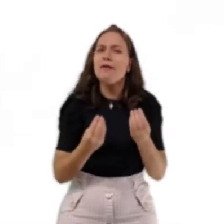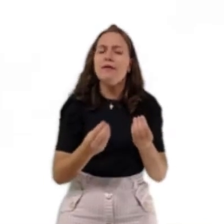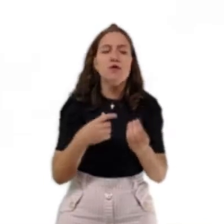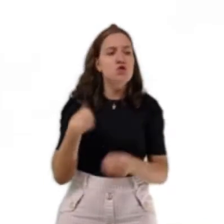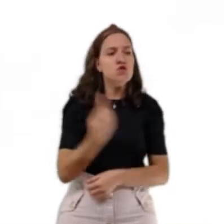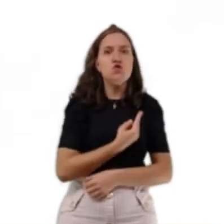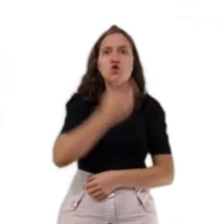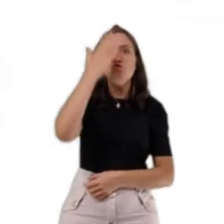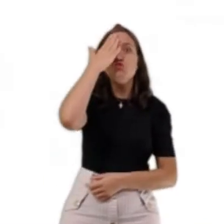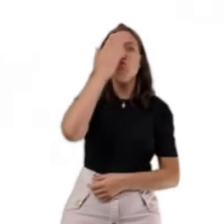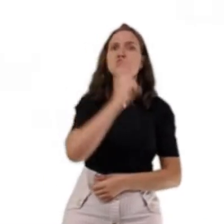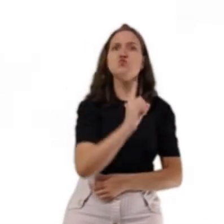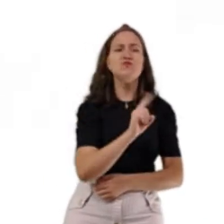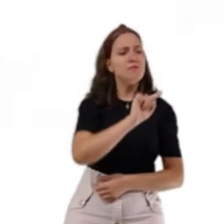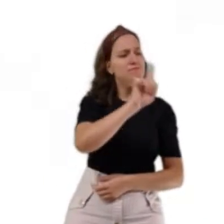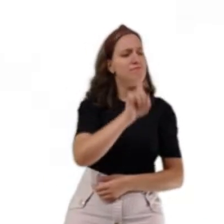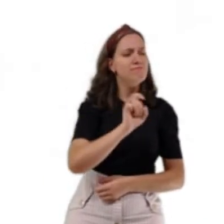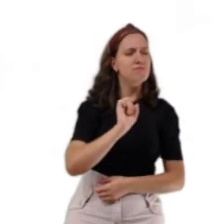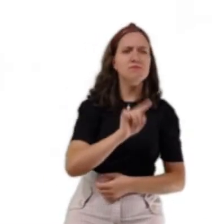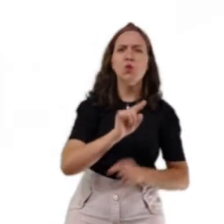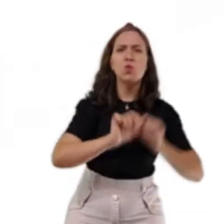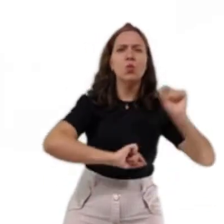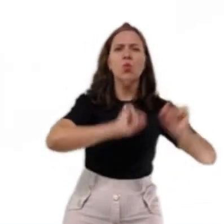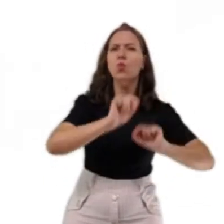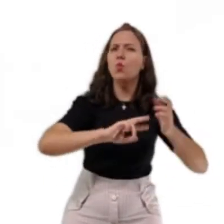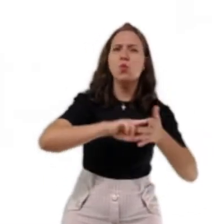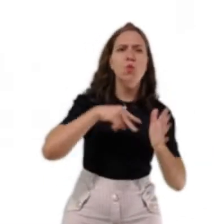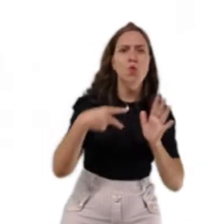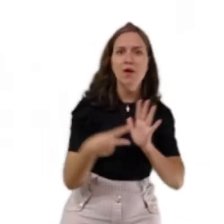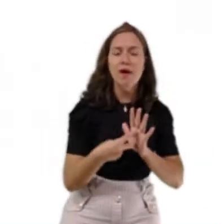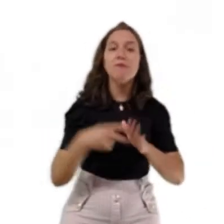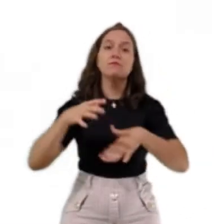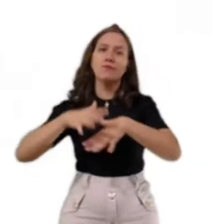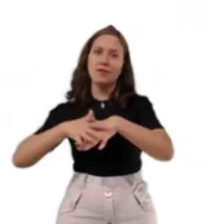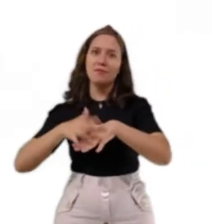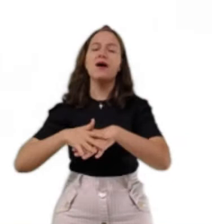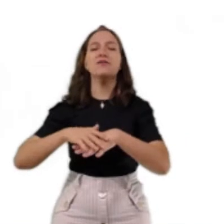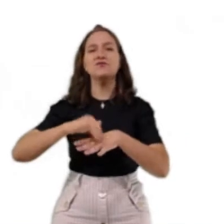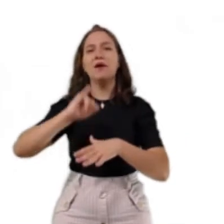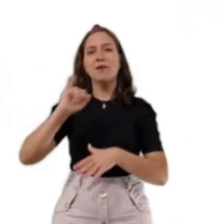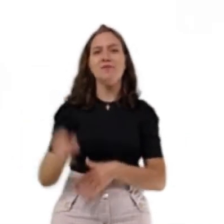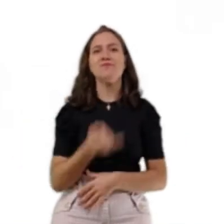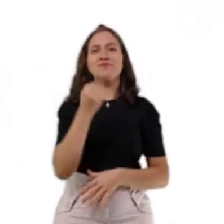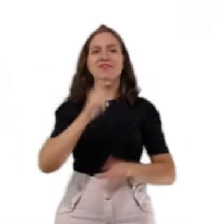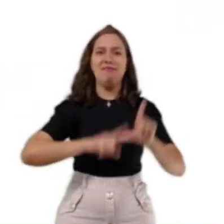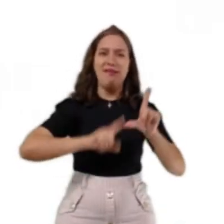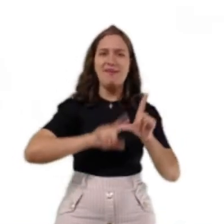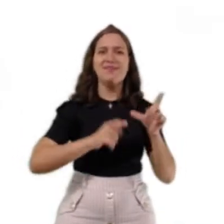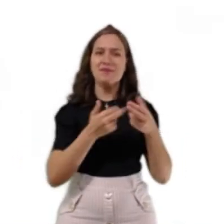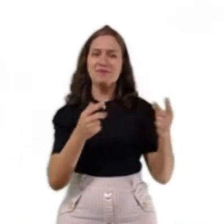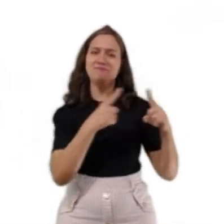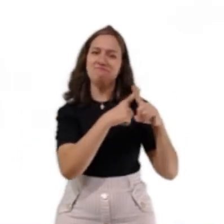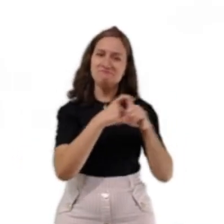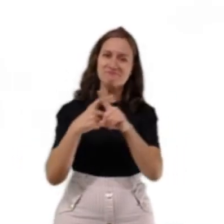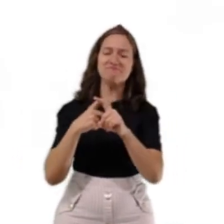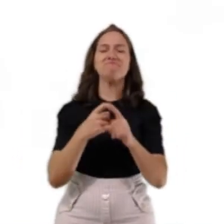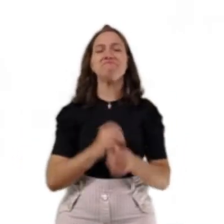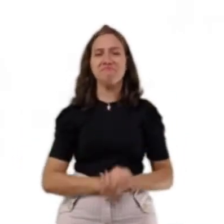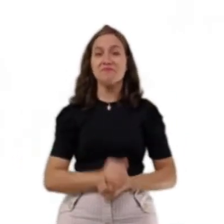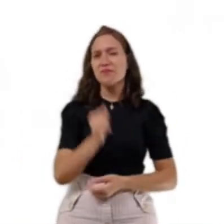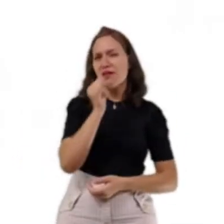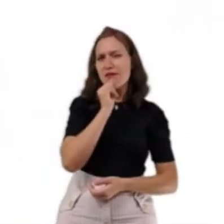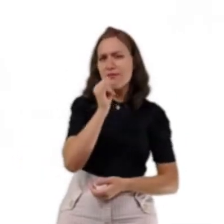não sabe alguma coisa quer falar dessa coisa matematicamente a gente utiliza da água e quando eu tenho